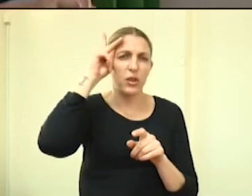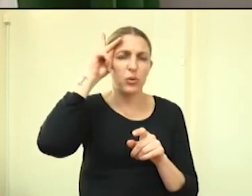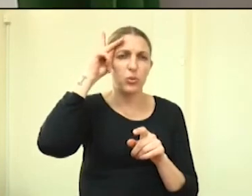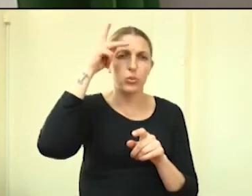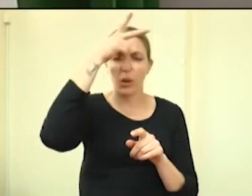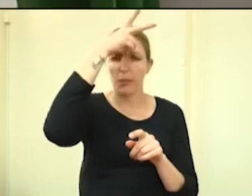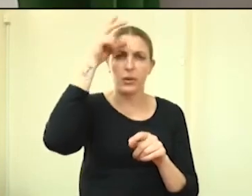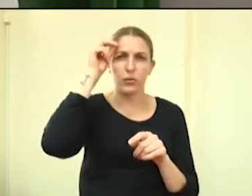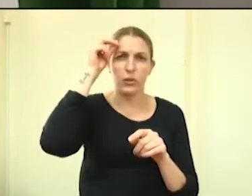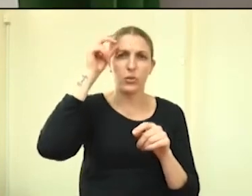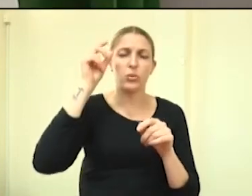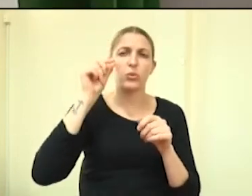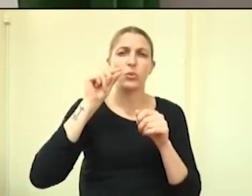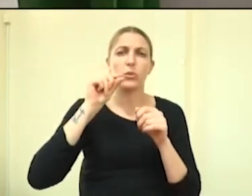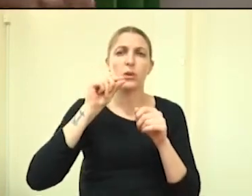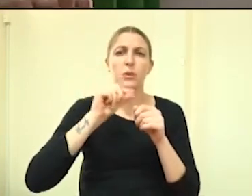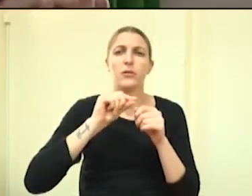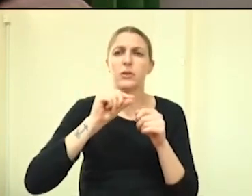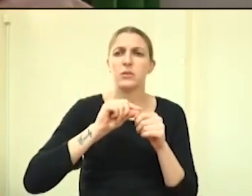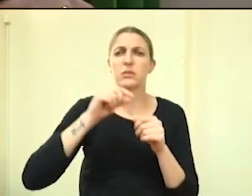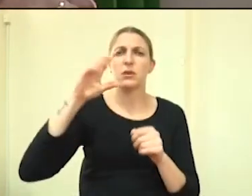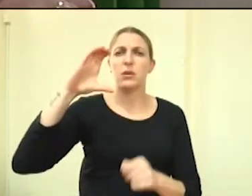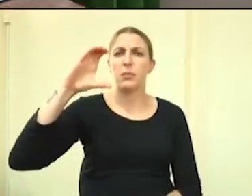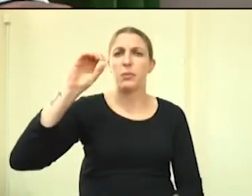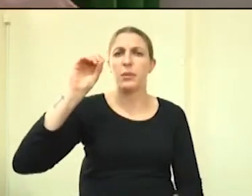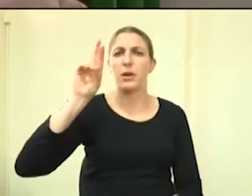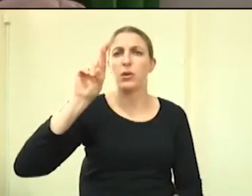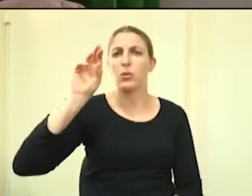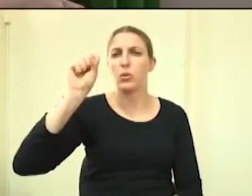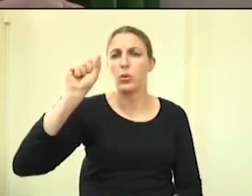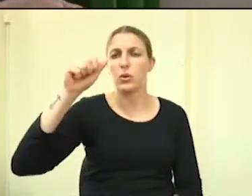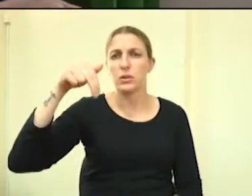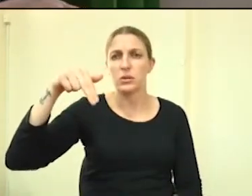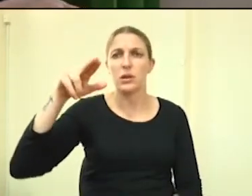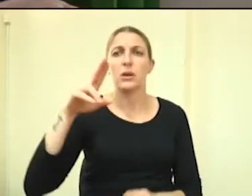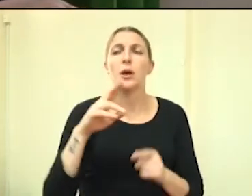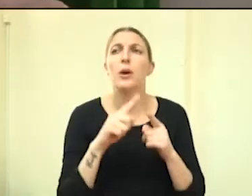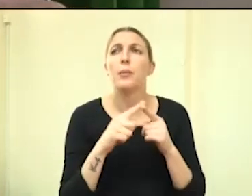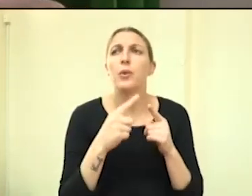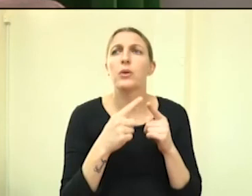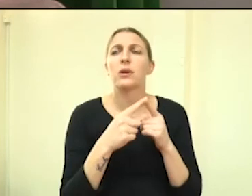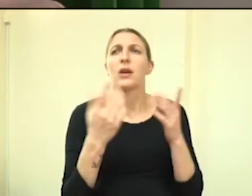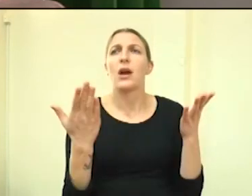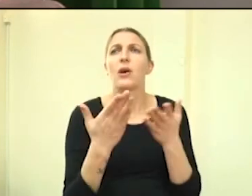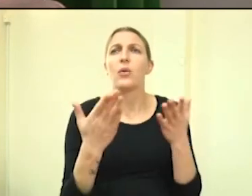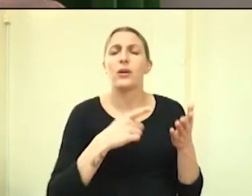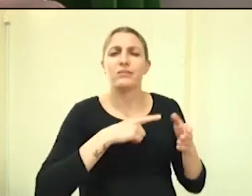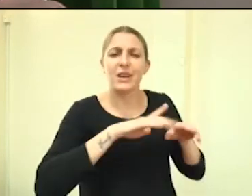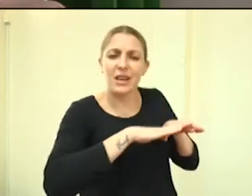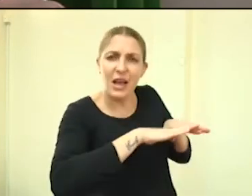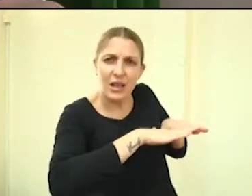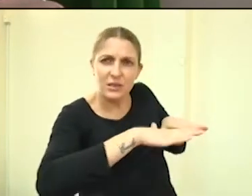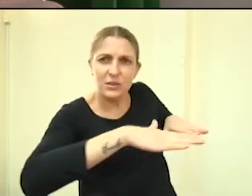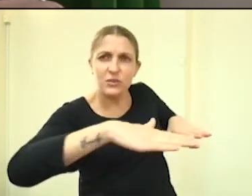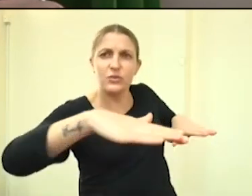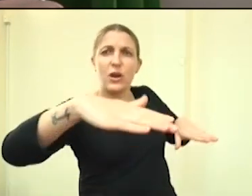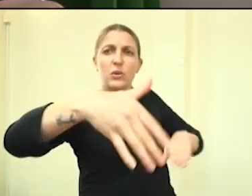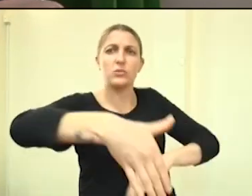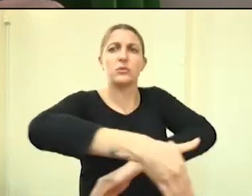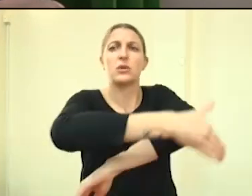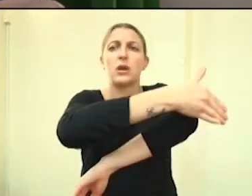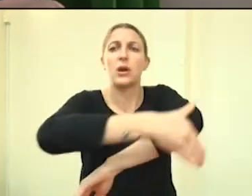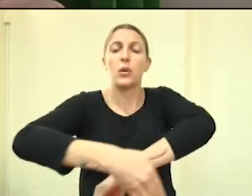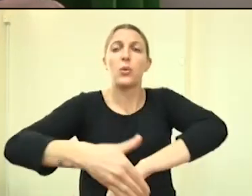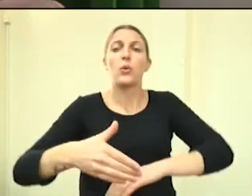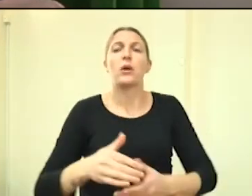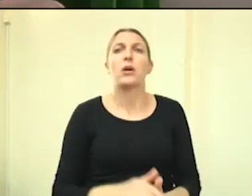isso? Porque agora está saindo os asfaltos, e as ruas, né, de repente, faz o asfalto e não